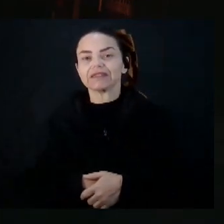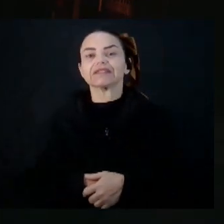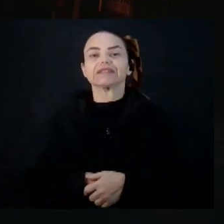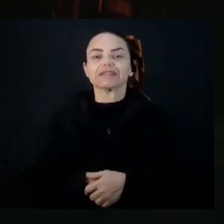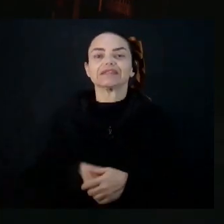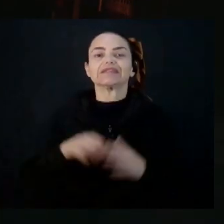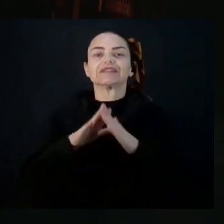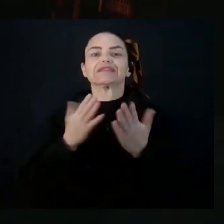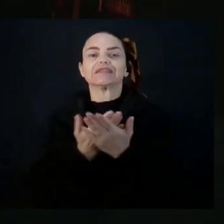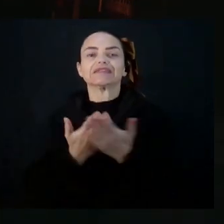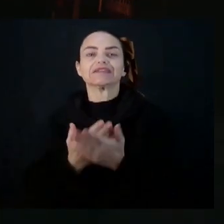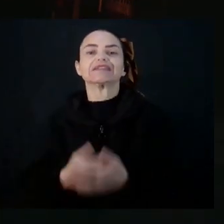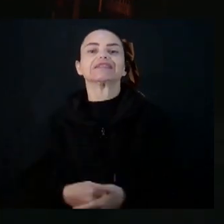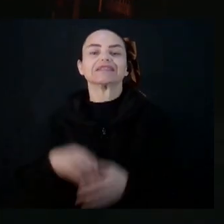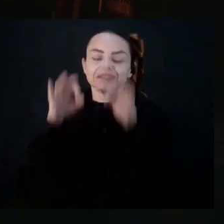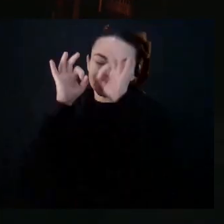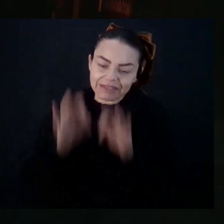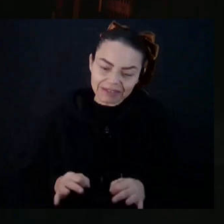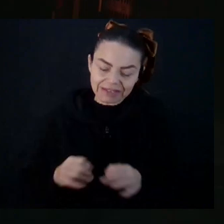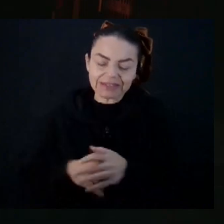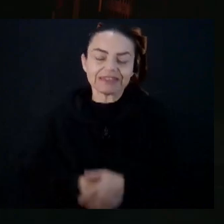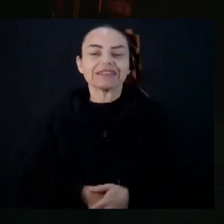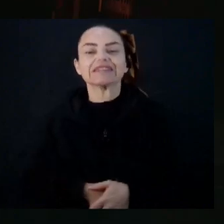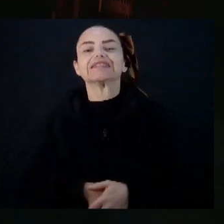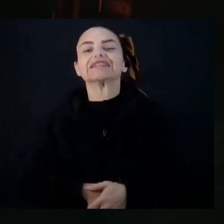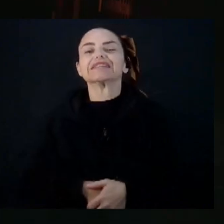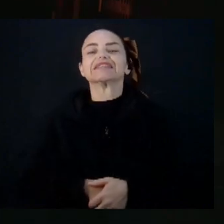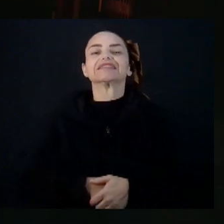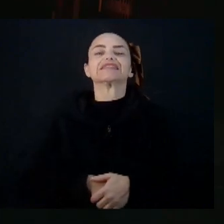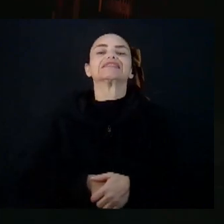escolhendo a escola certa, trava-língua, né, produção?